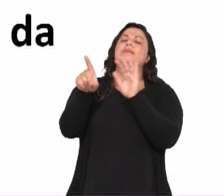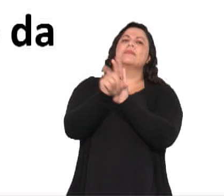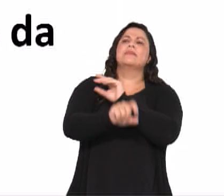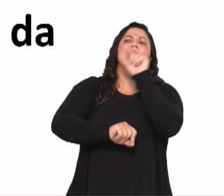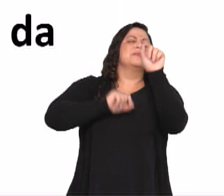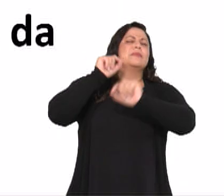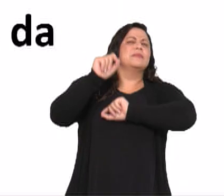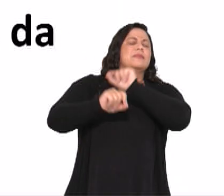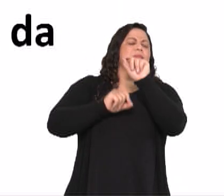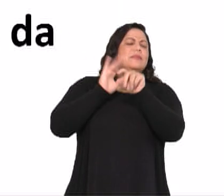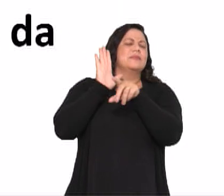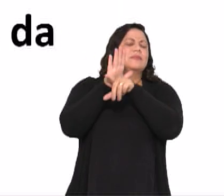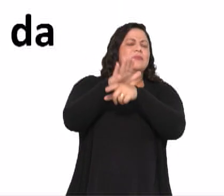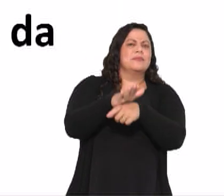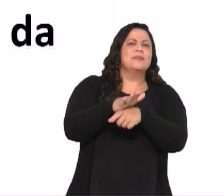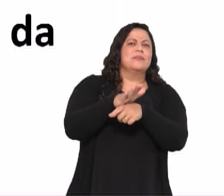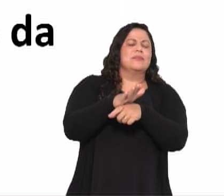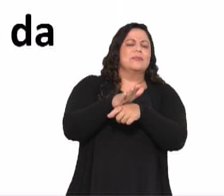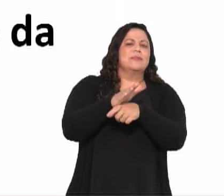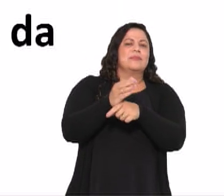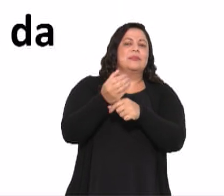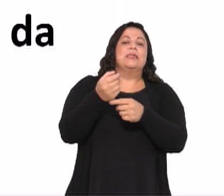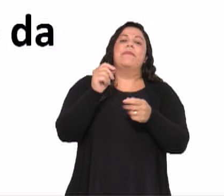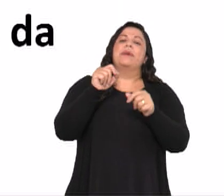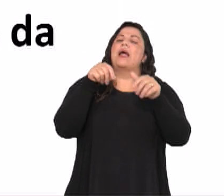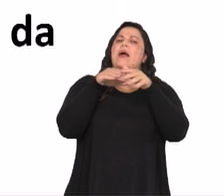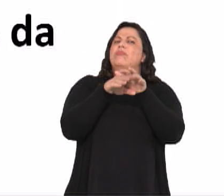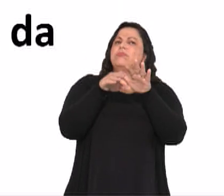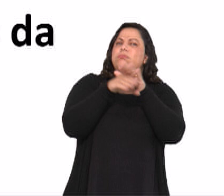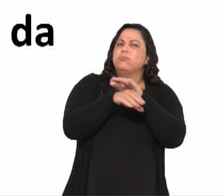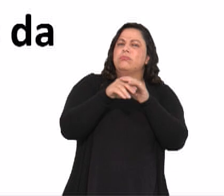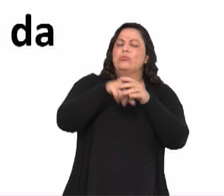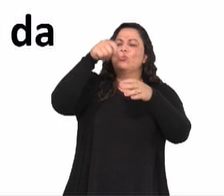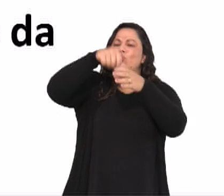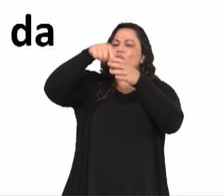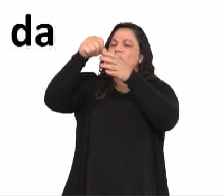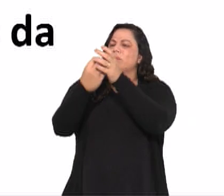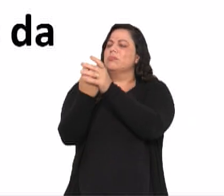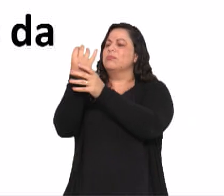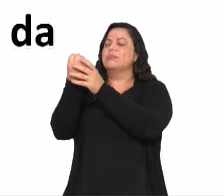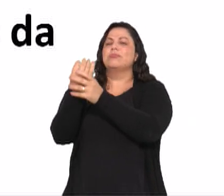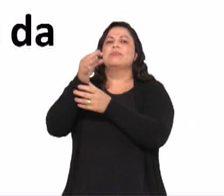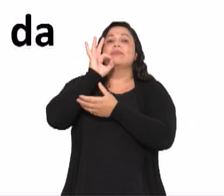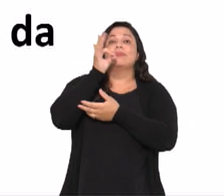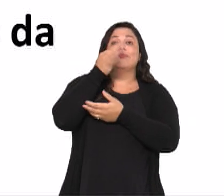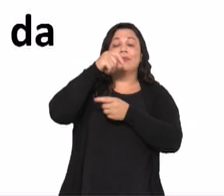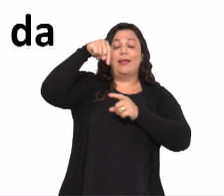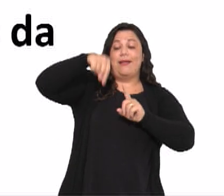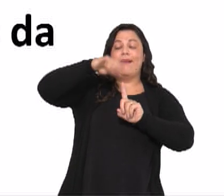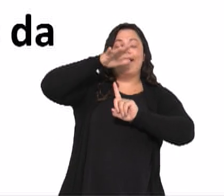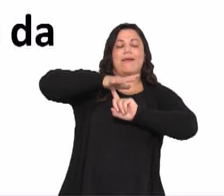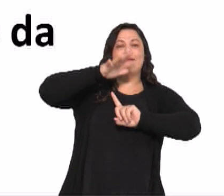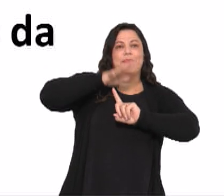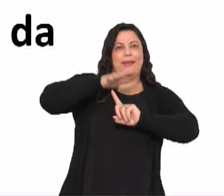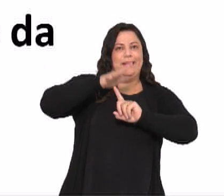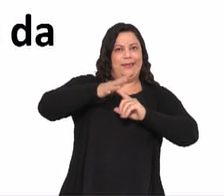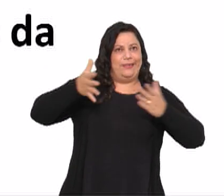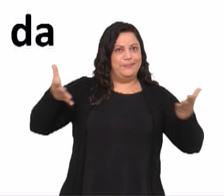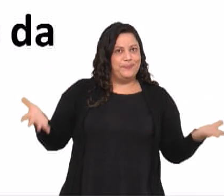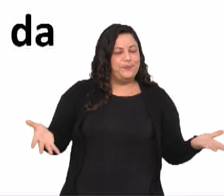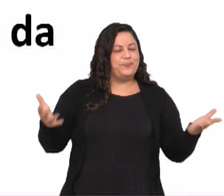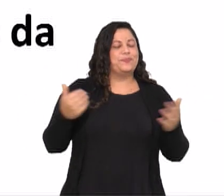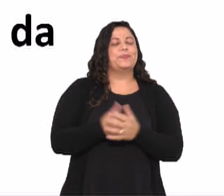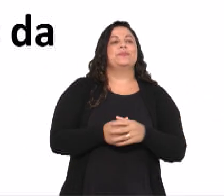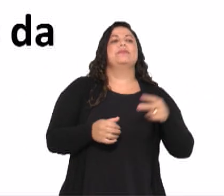fatores colaboraram para o cultivo do café no Paraná? 2. Quais as contribuições da exploração da erva mate para o